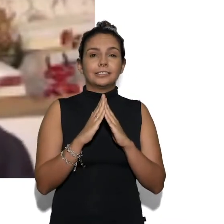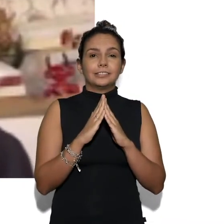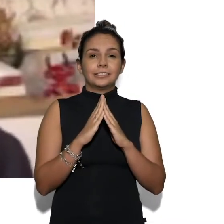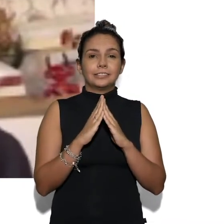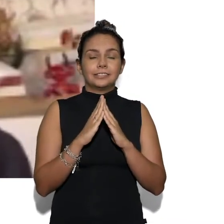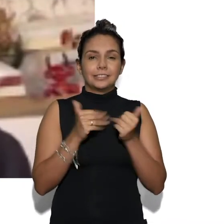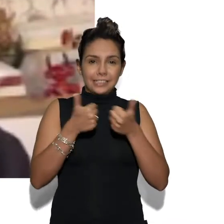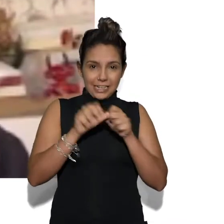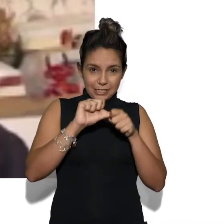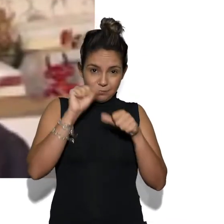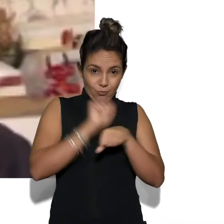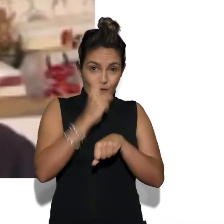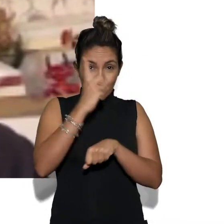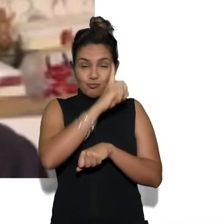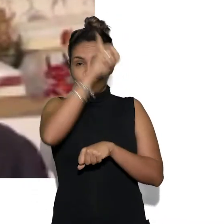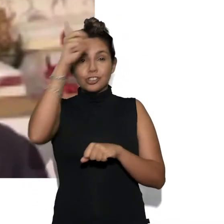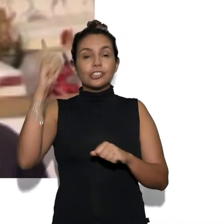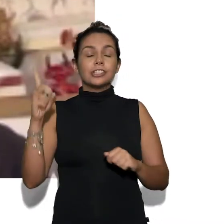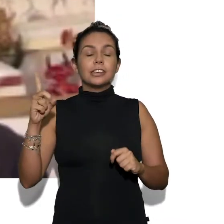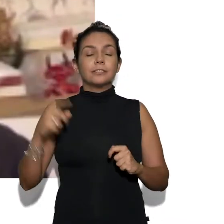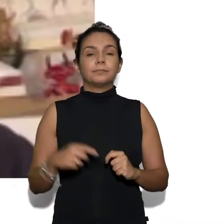à espera que um dia